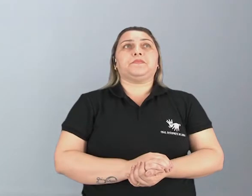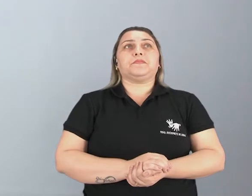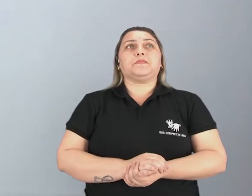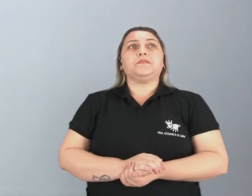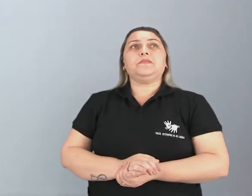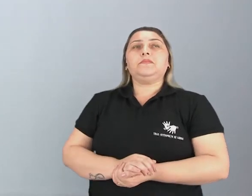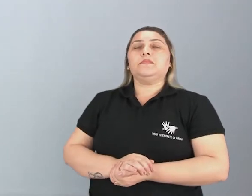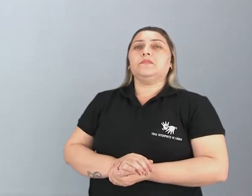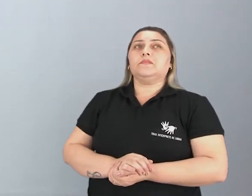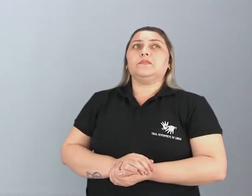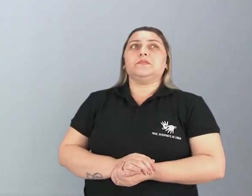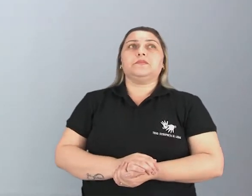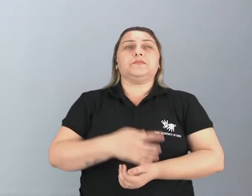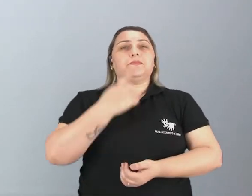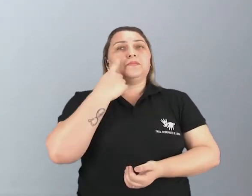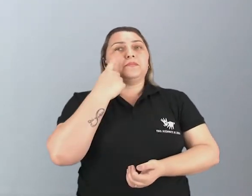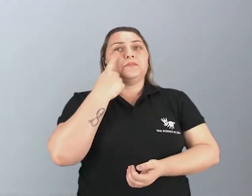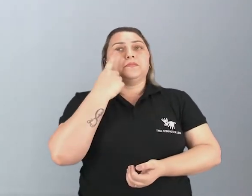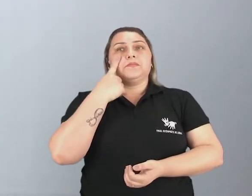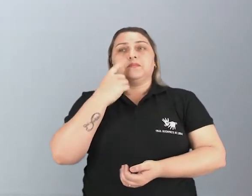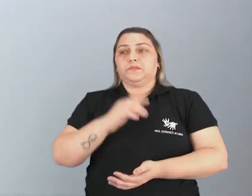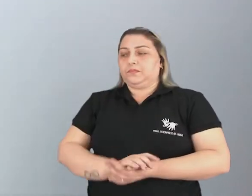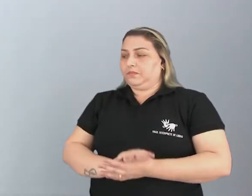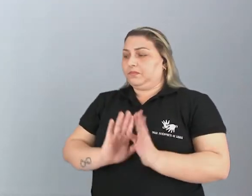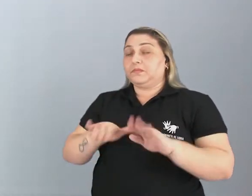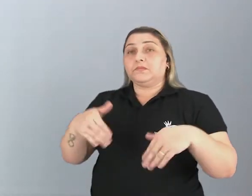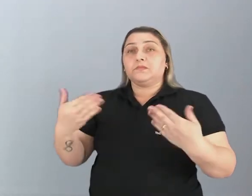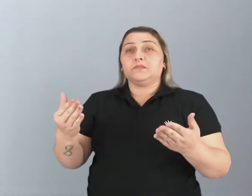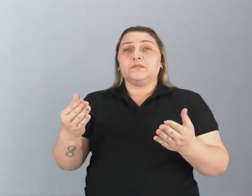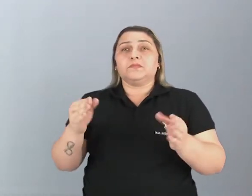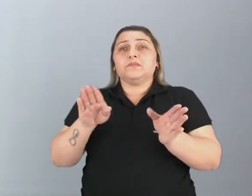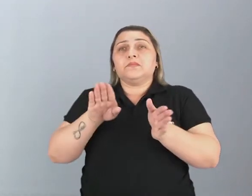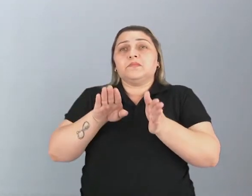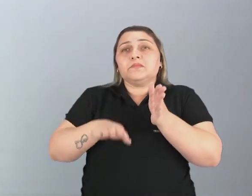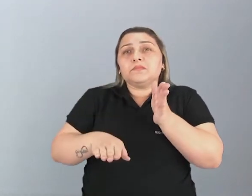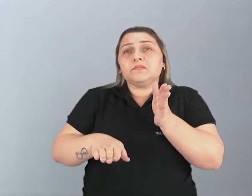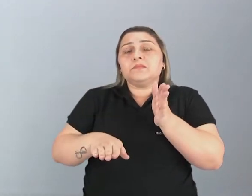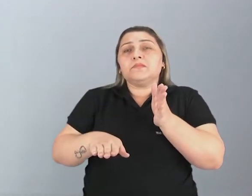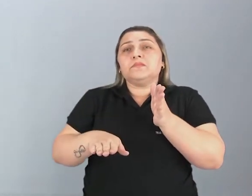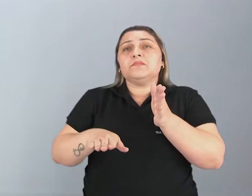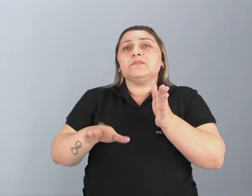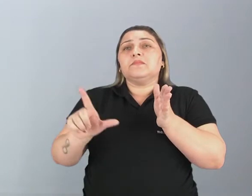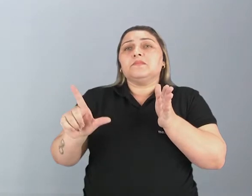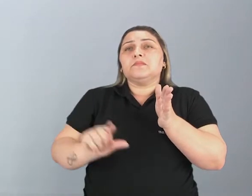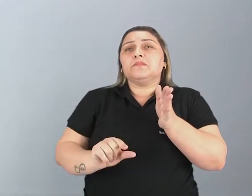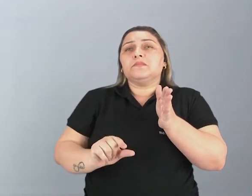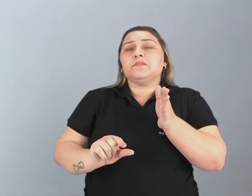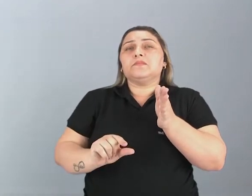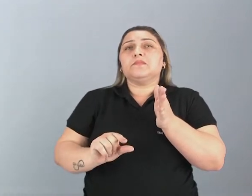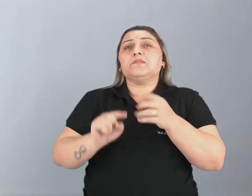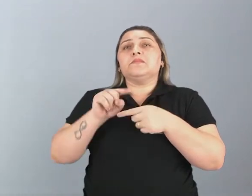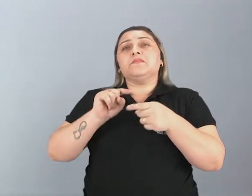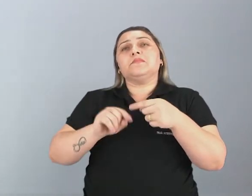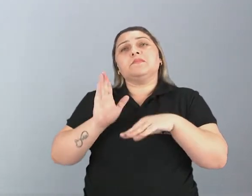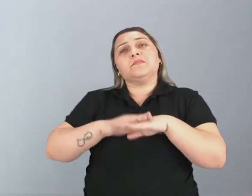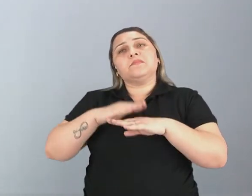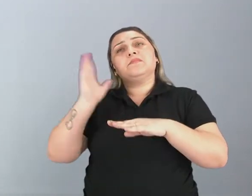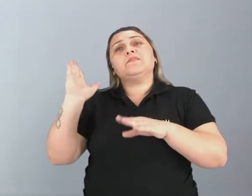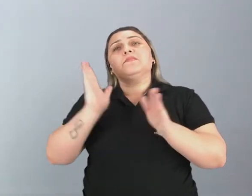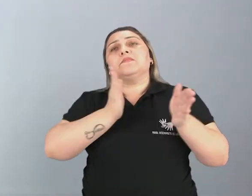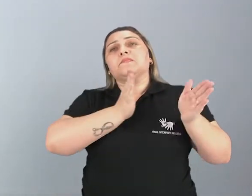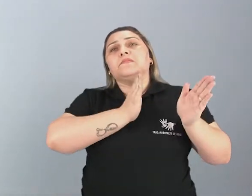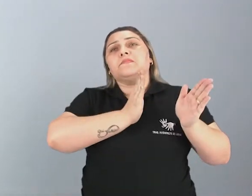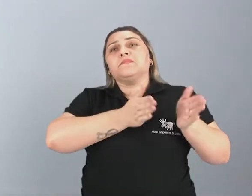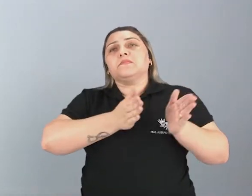expressei bem. Então, veja só. E qual vai ser o menor? O menor vai ser o que eu dividi por mais